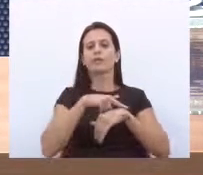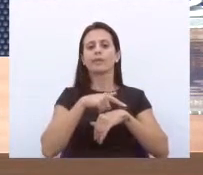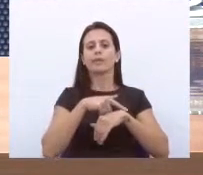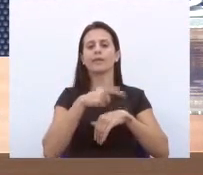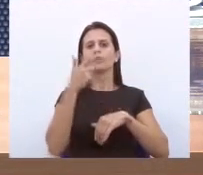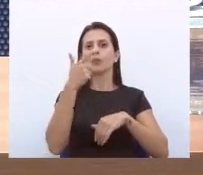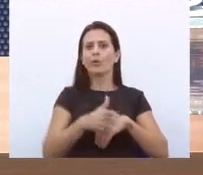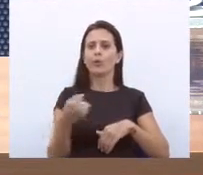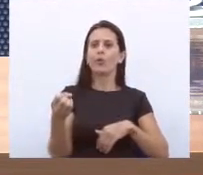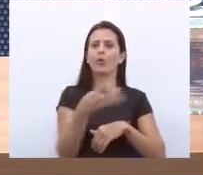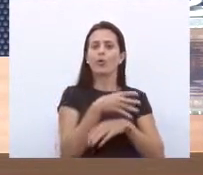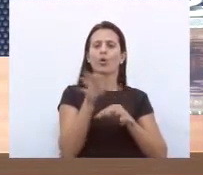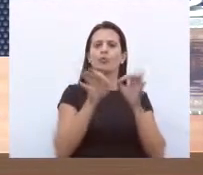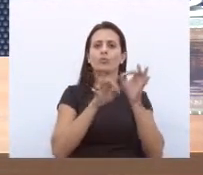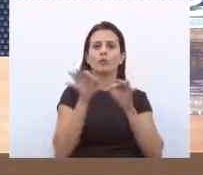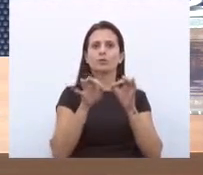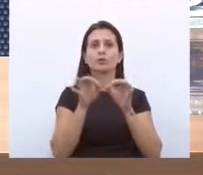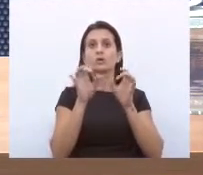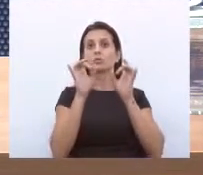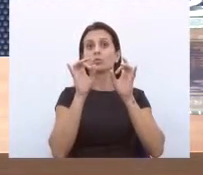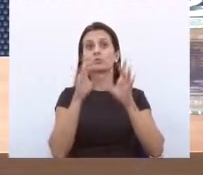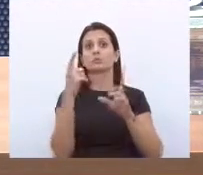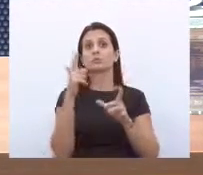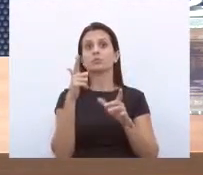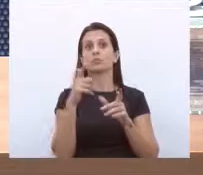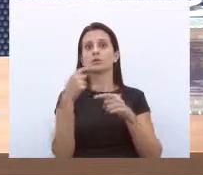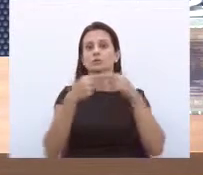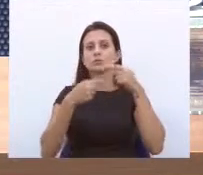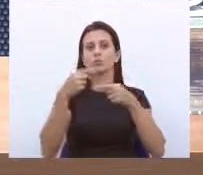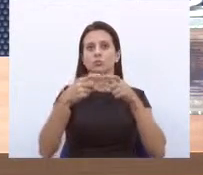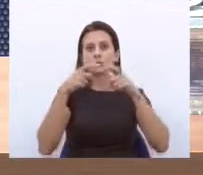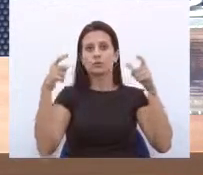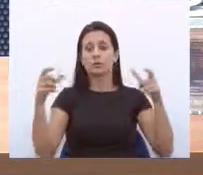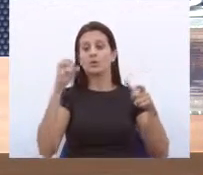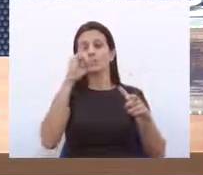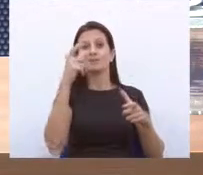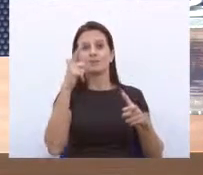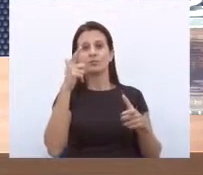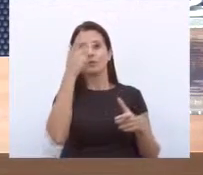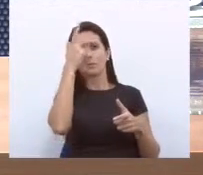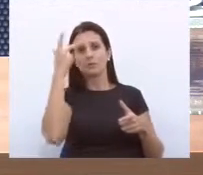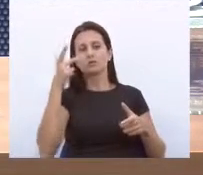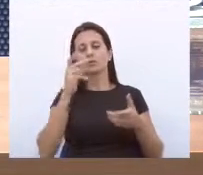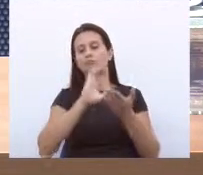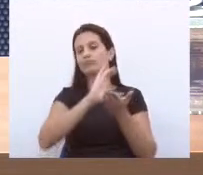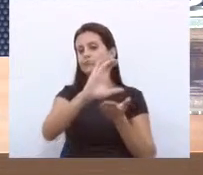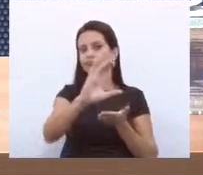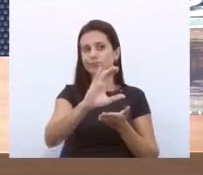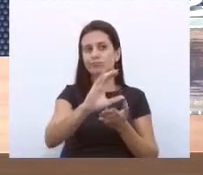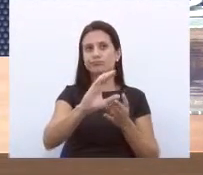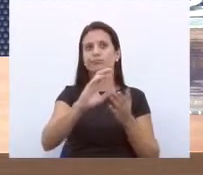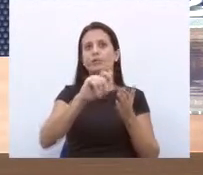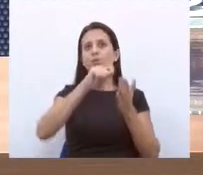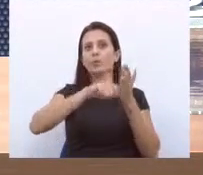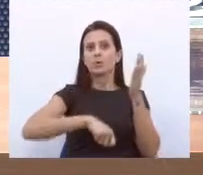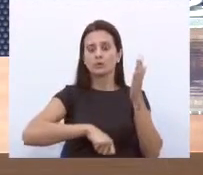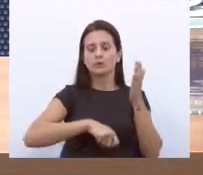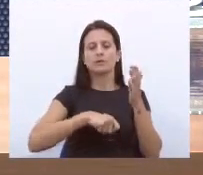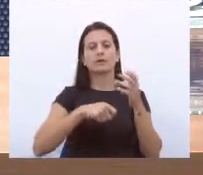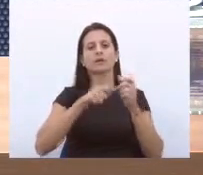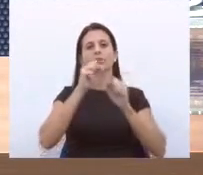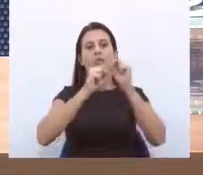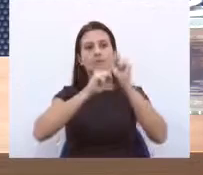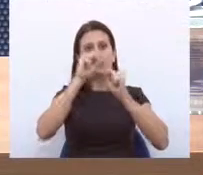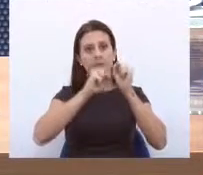novo projeto para essa casa sem essa discussão ampla. Eu acho que se houve um desembolso de parte desse contrato, contratou essa